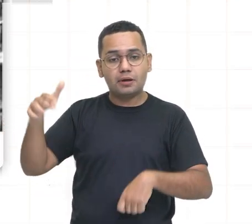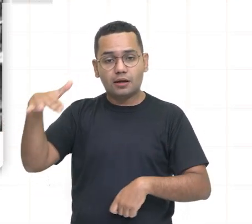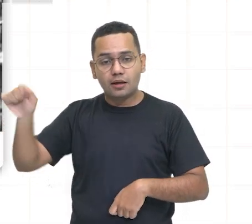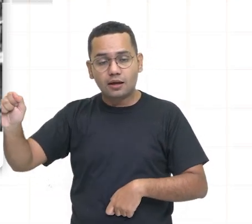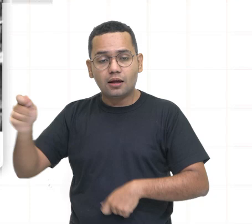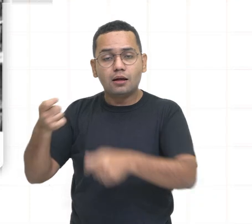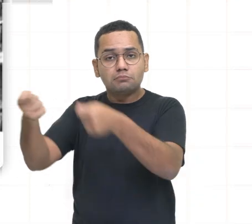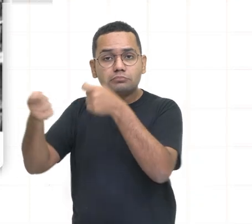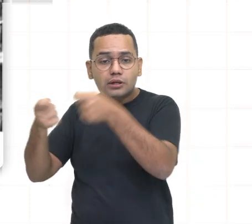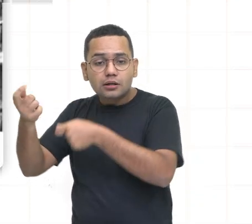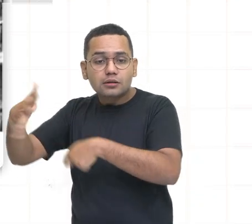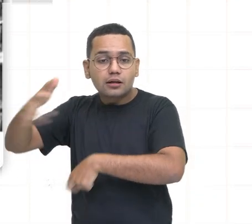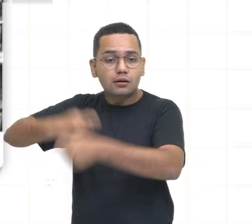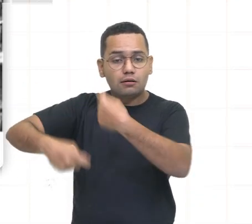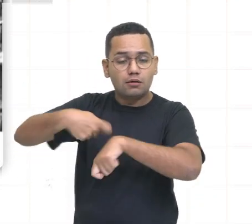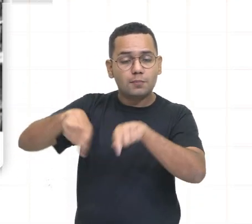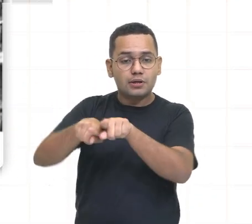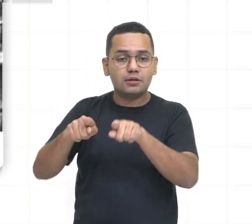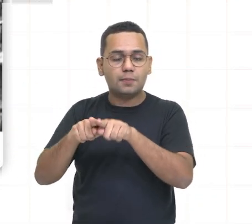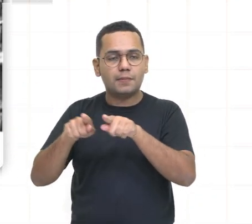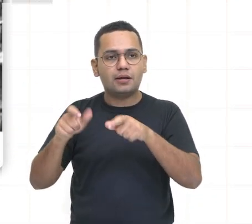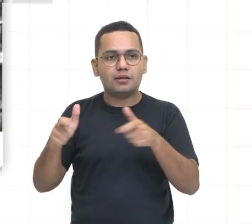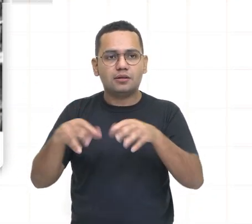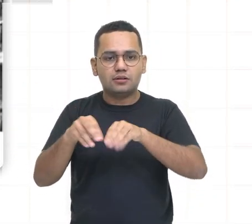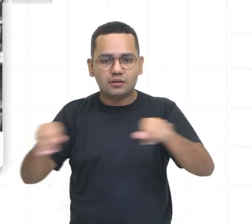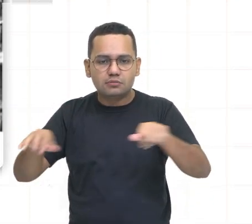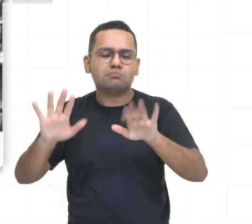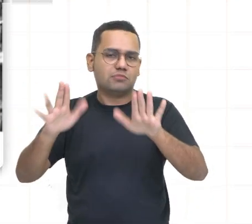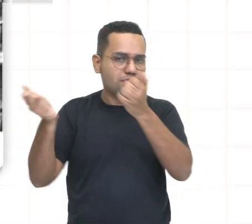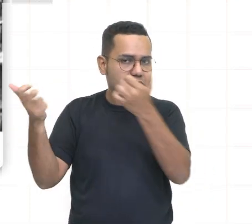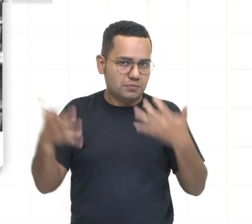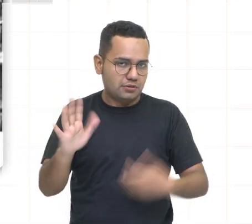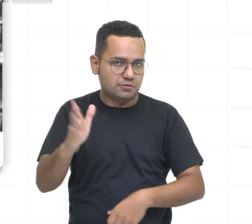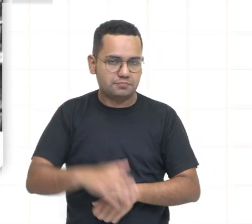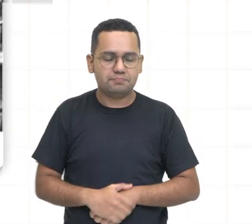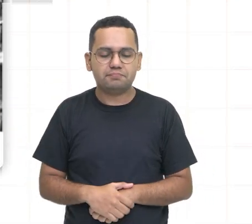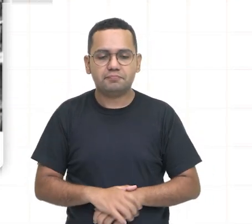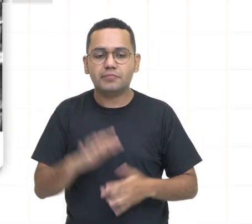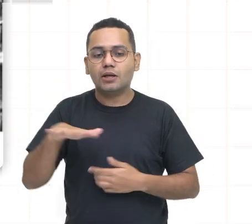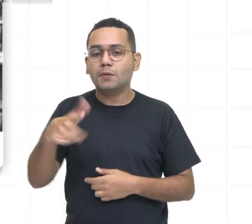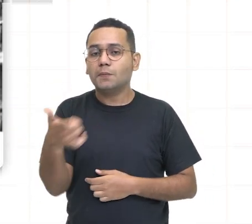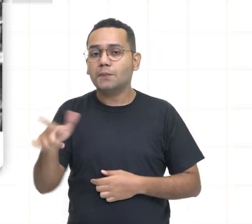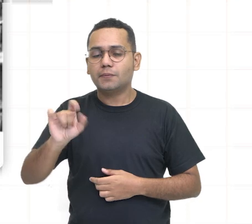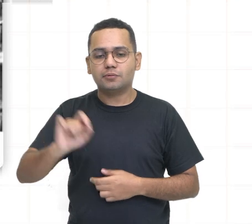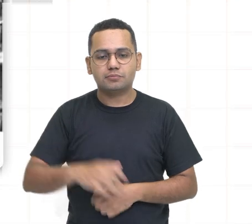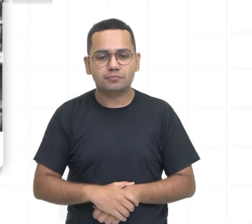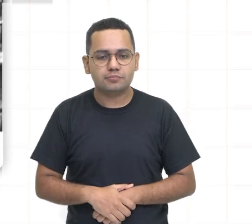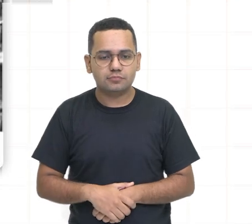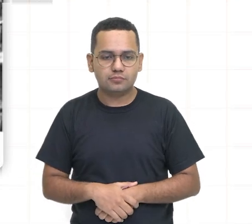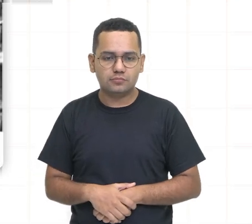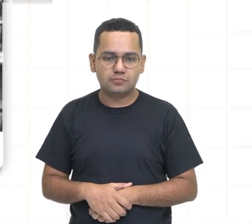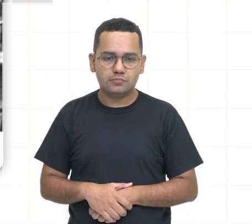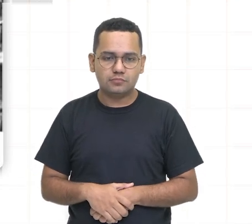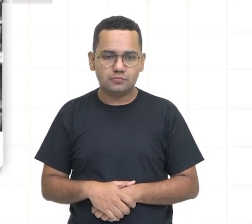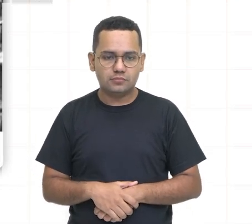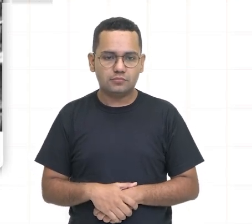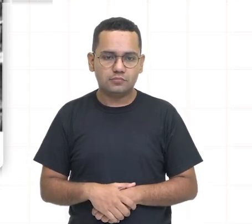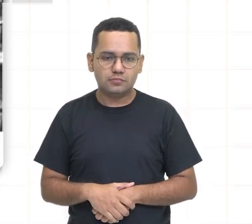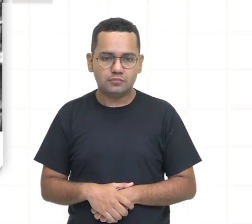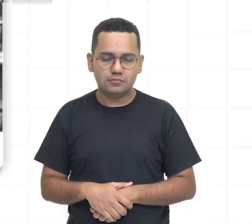econômico e territorial, que foi outra causa da guerra, como eu falei para vocês, e também a inércia da Liga das